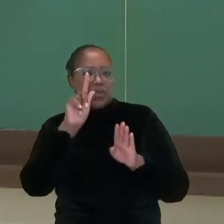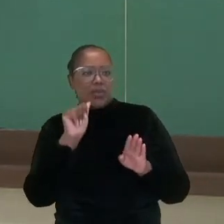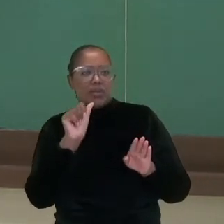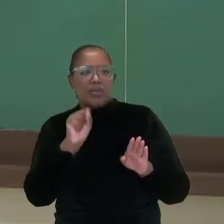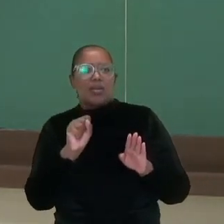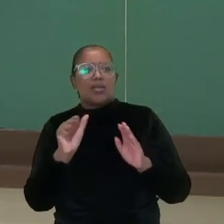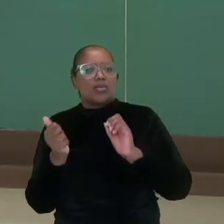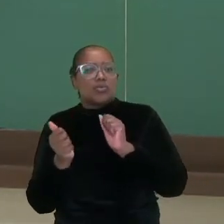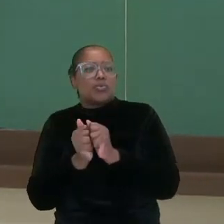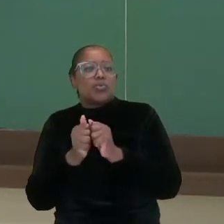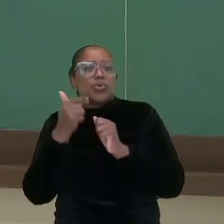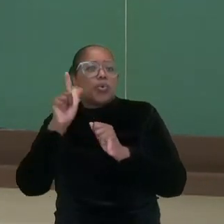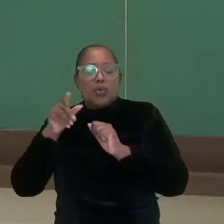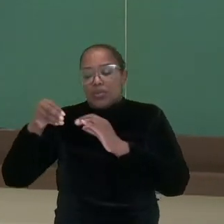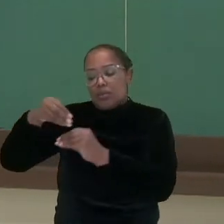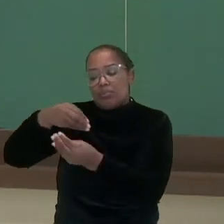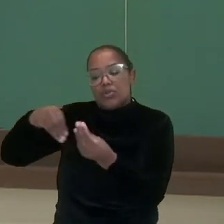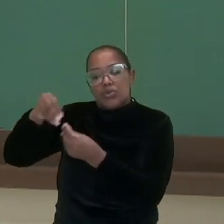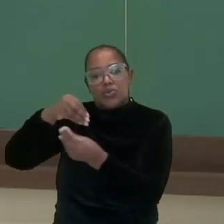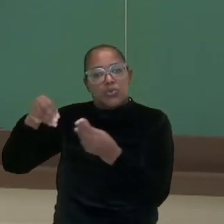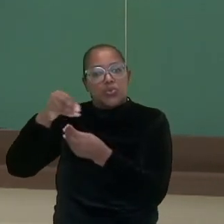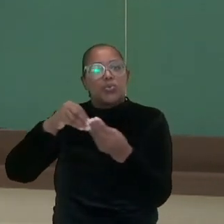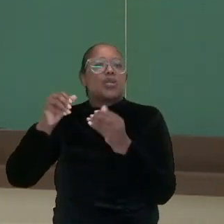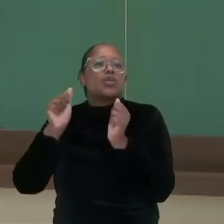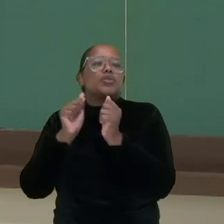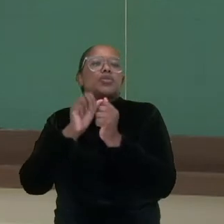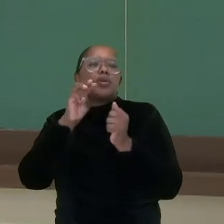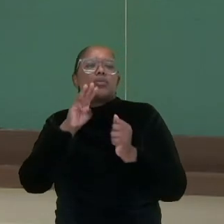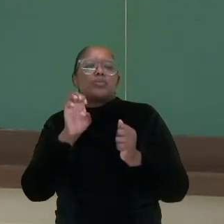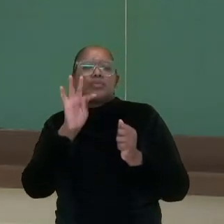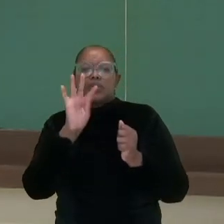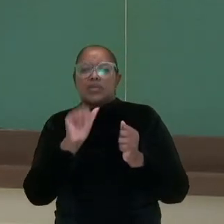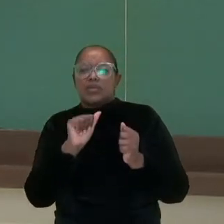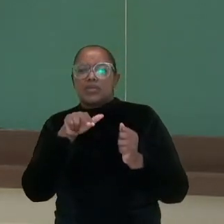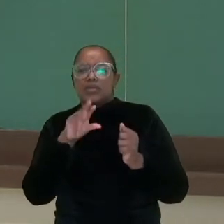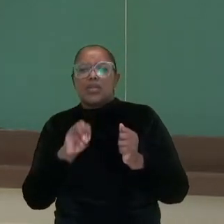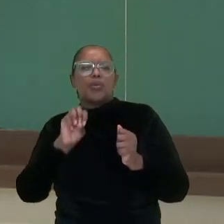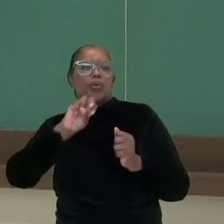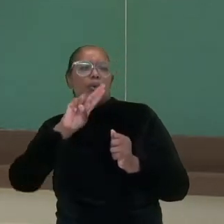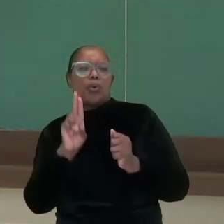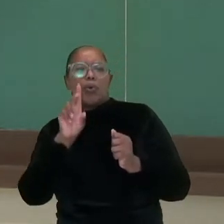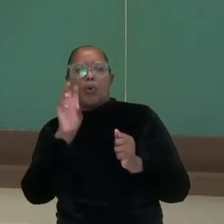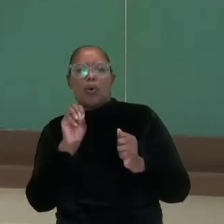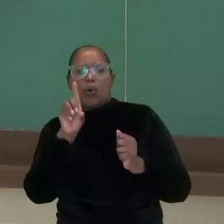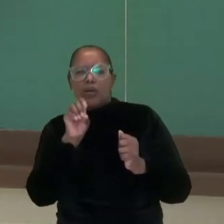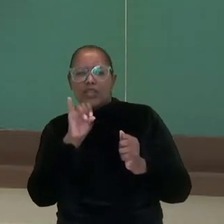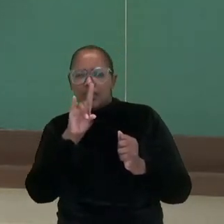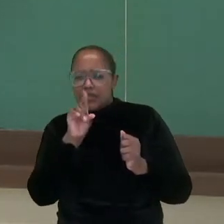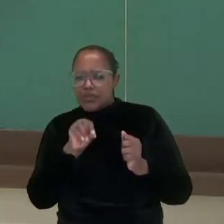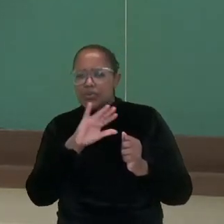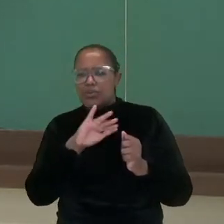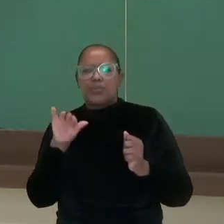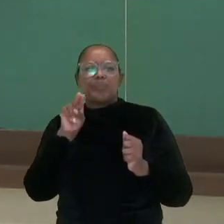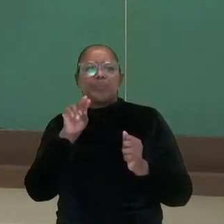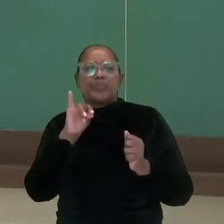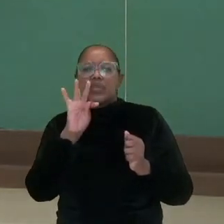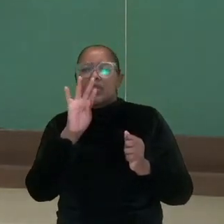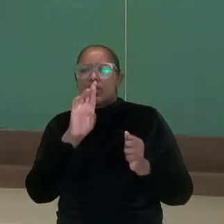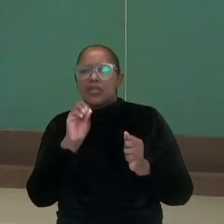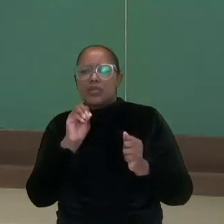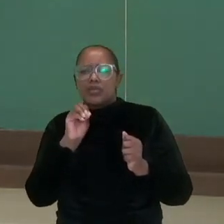ácido. Então aqui a gente tem um esqueminha, né, para lembrar então que o óxido é um composto binário onde o oxigênio é o elemento mais